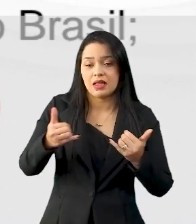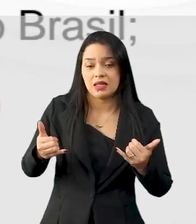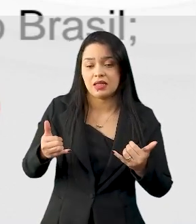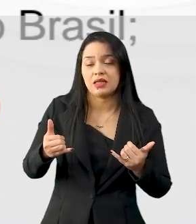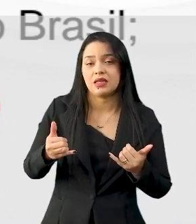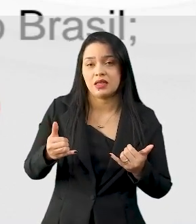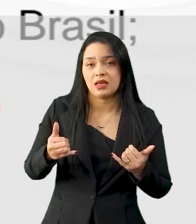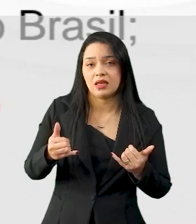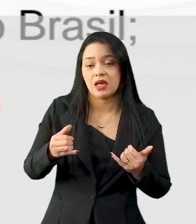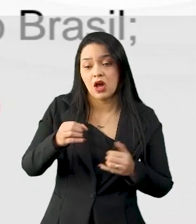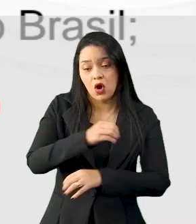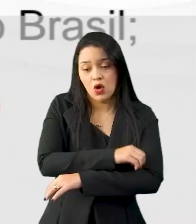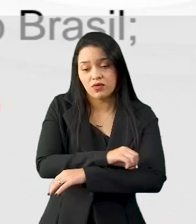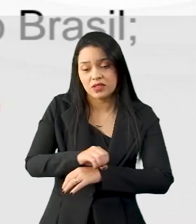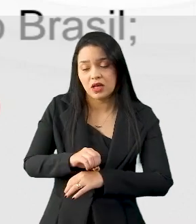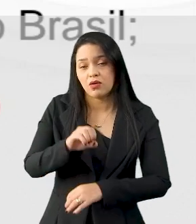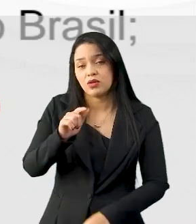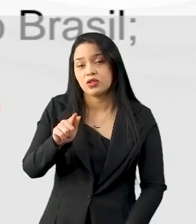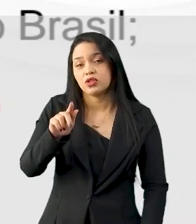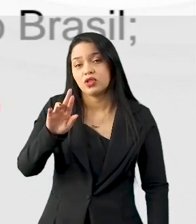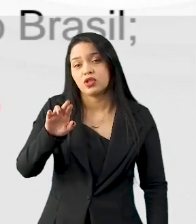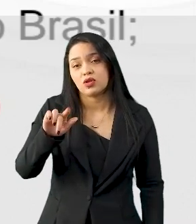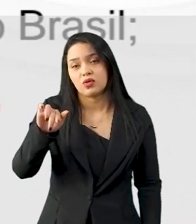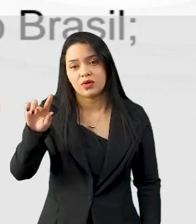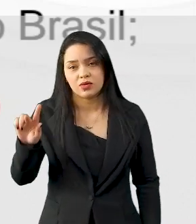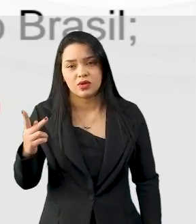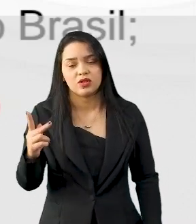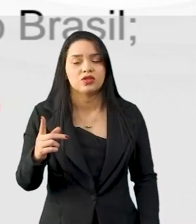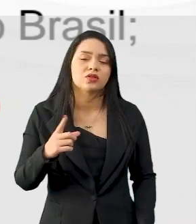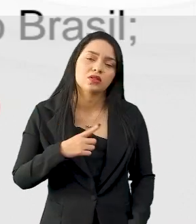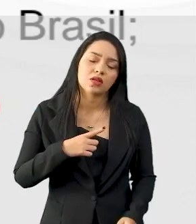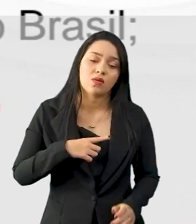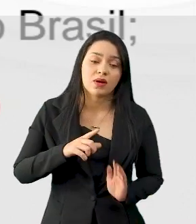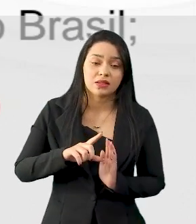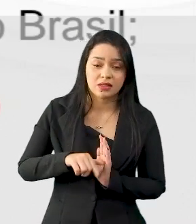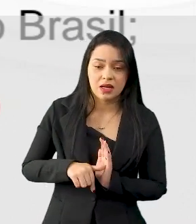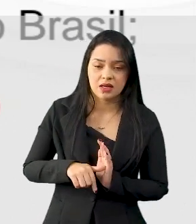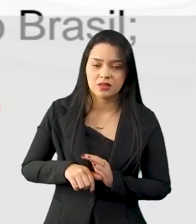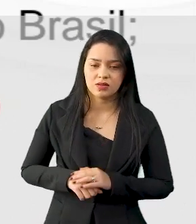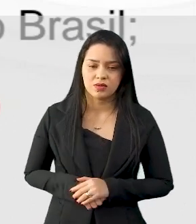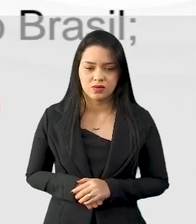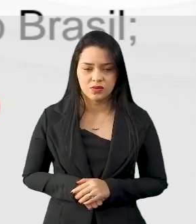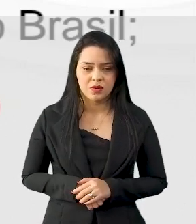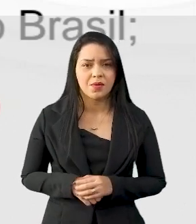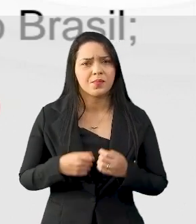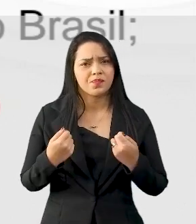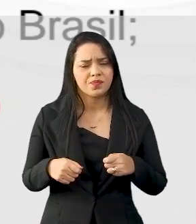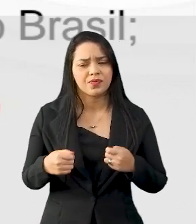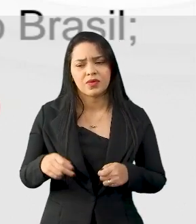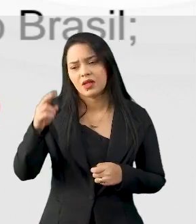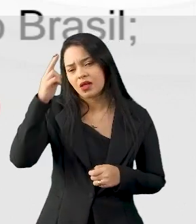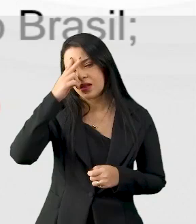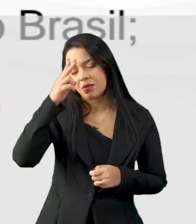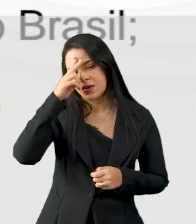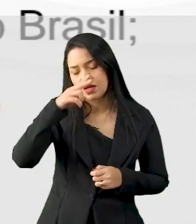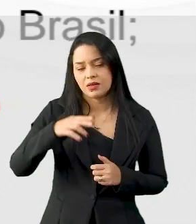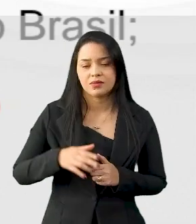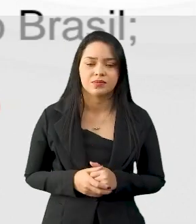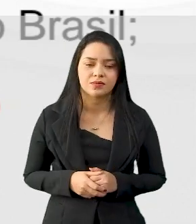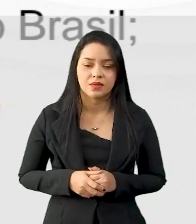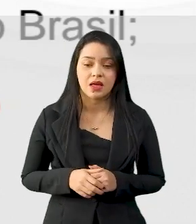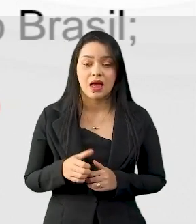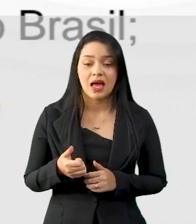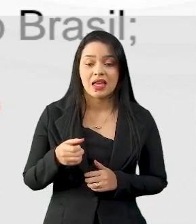de Greenwich, tá? E cada fuso desse, ele vai ter um atraso. Aí é importante lembrar, a cada